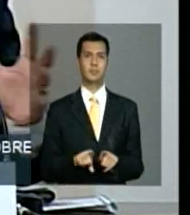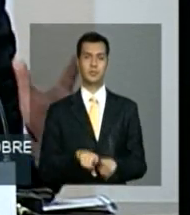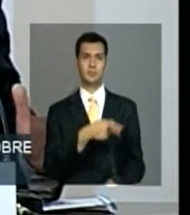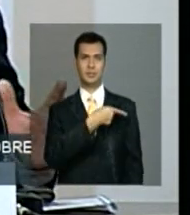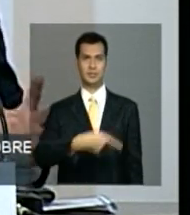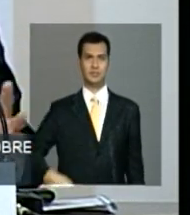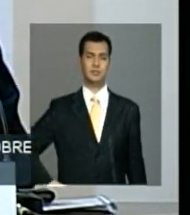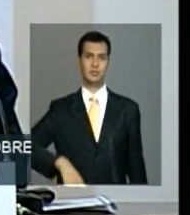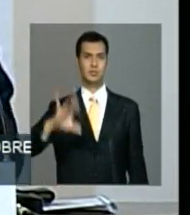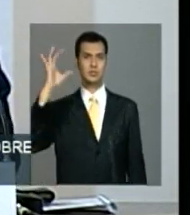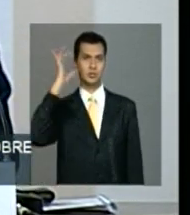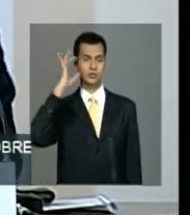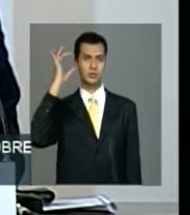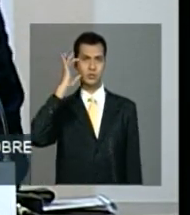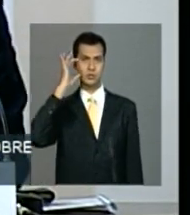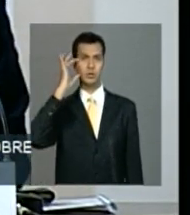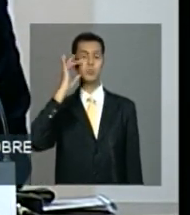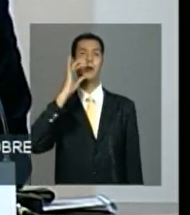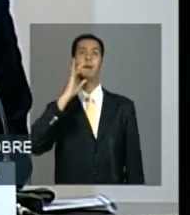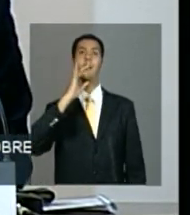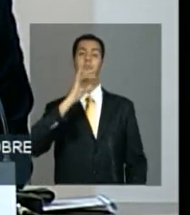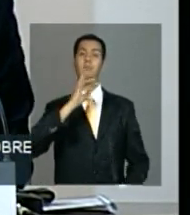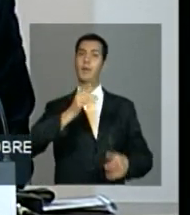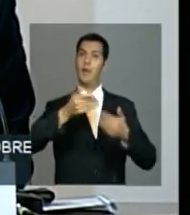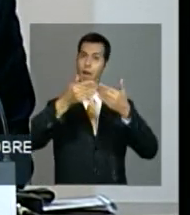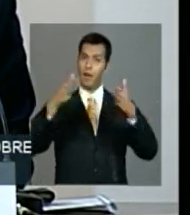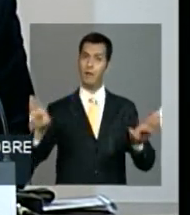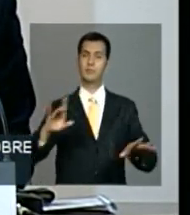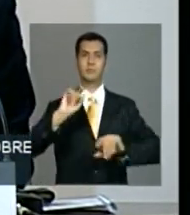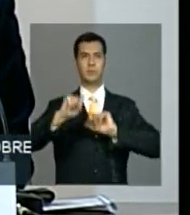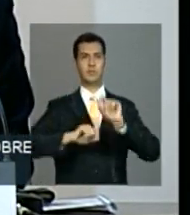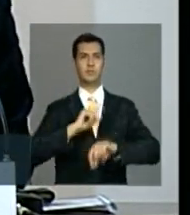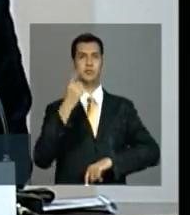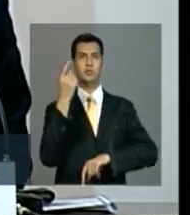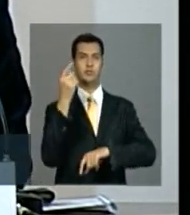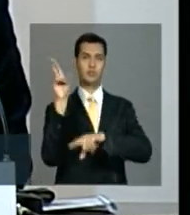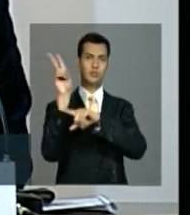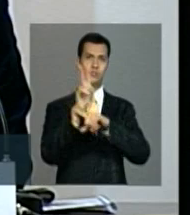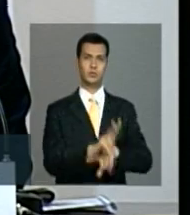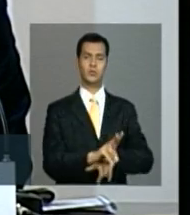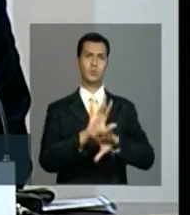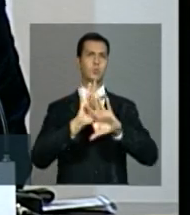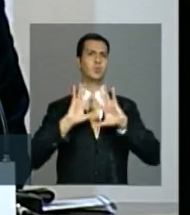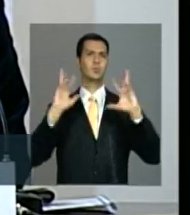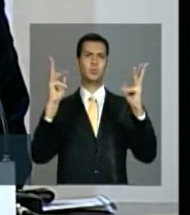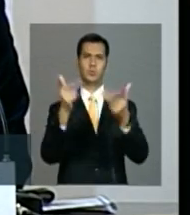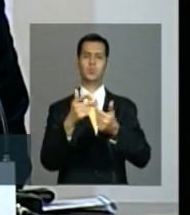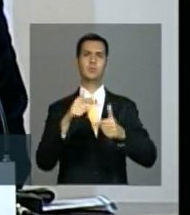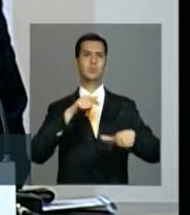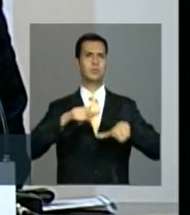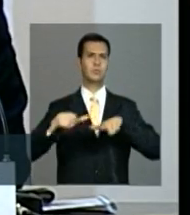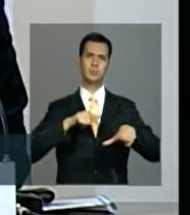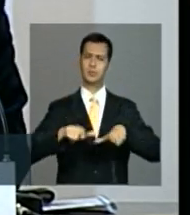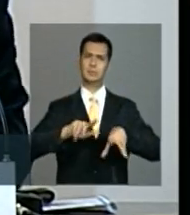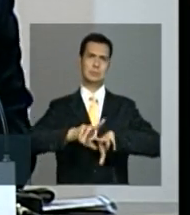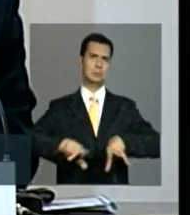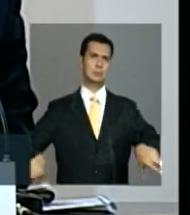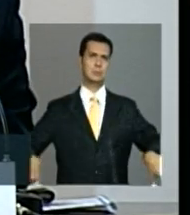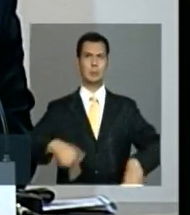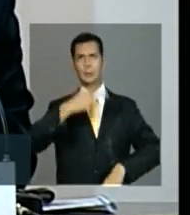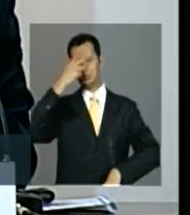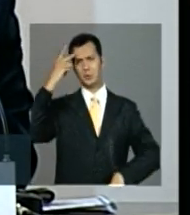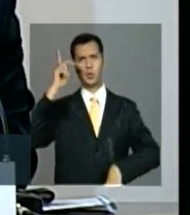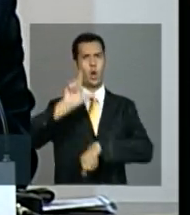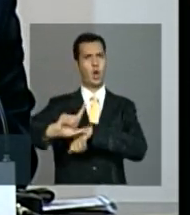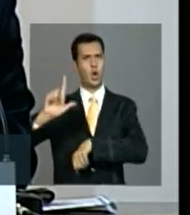estendeu a a assistência desses recursos para todas as demais atividades o dono de uma